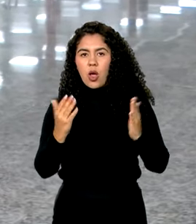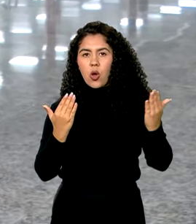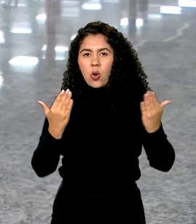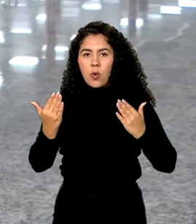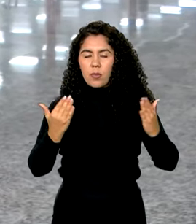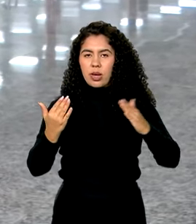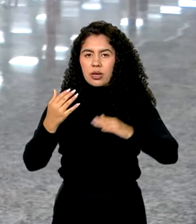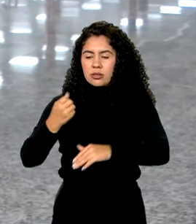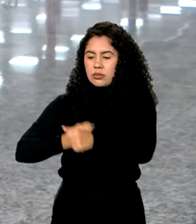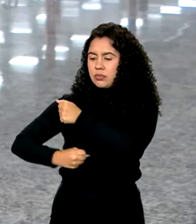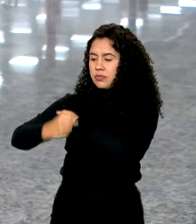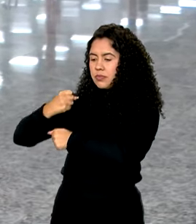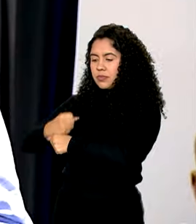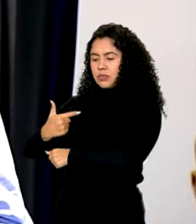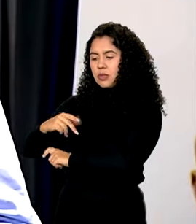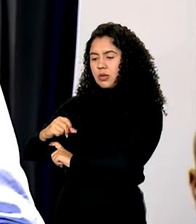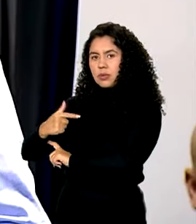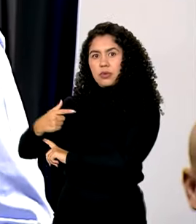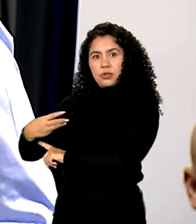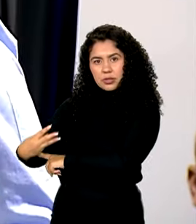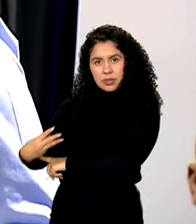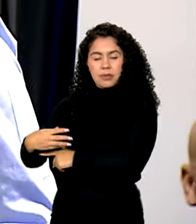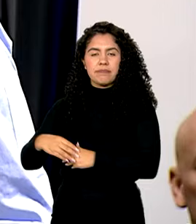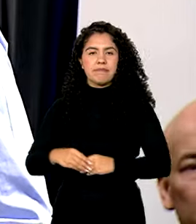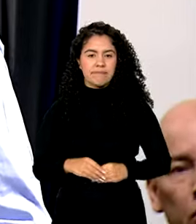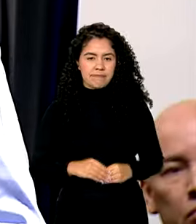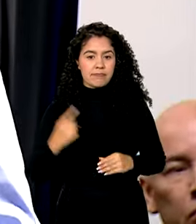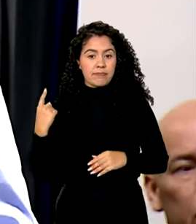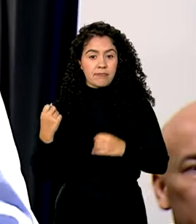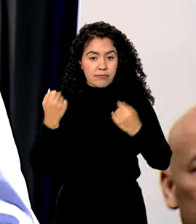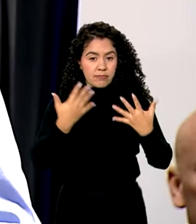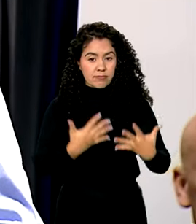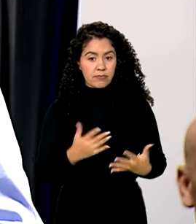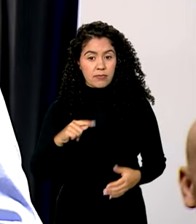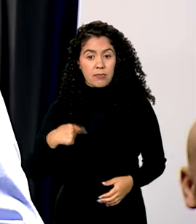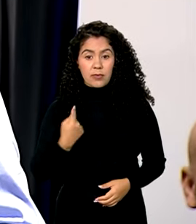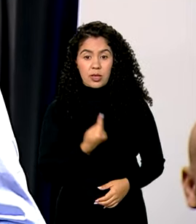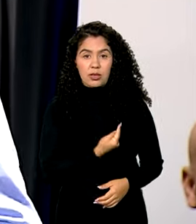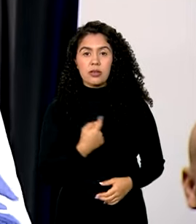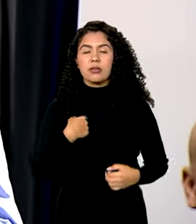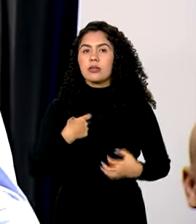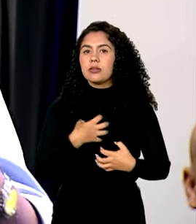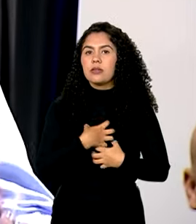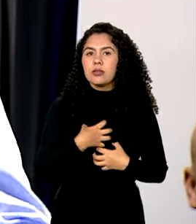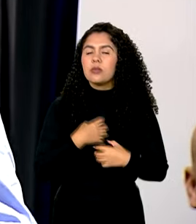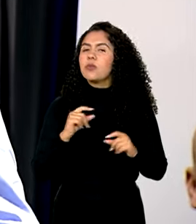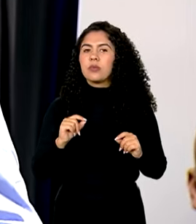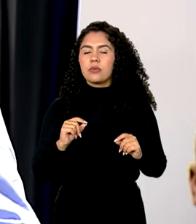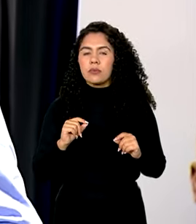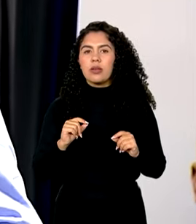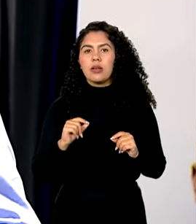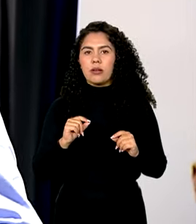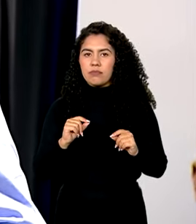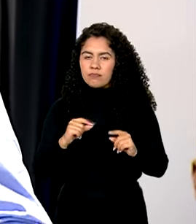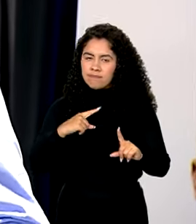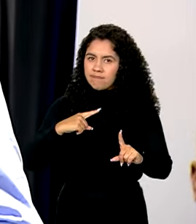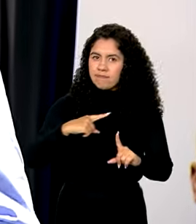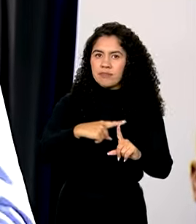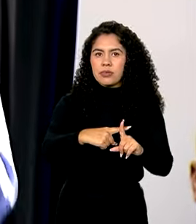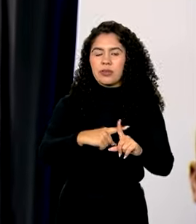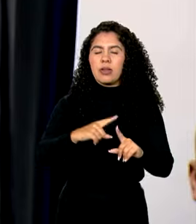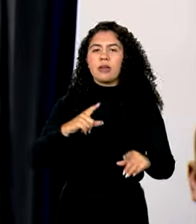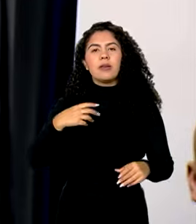de 2023. Nós estamos tendo o privilégio de poder participar da